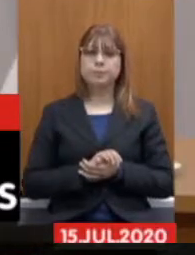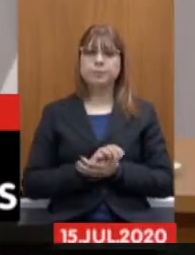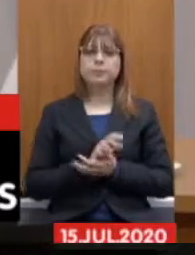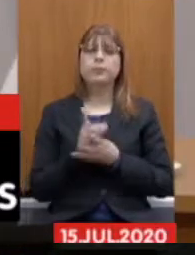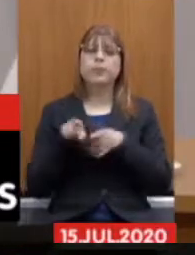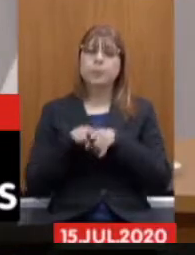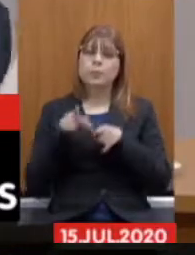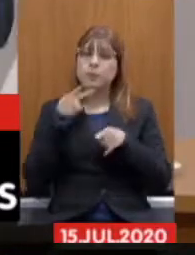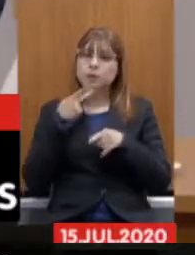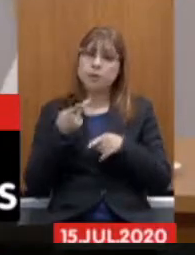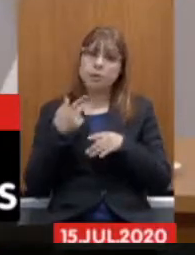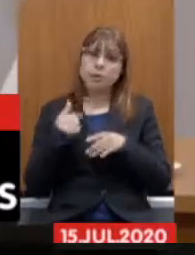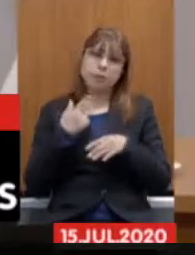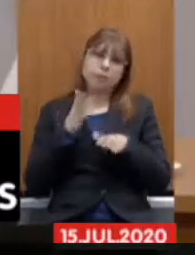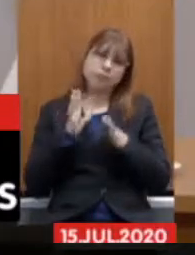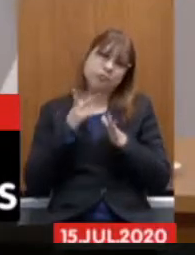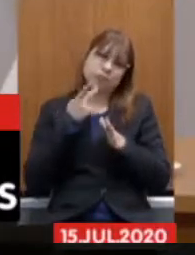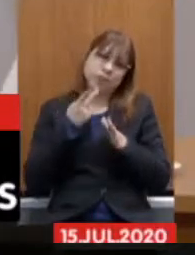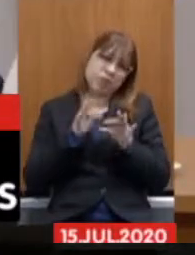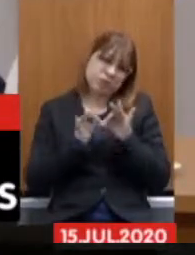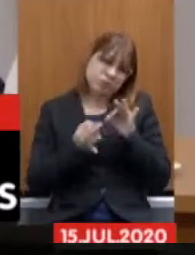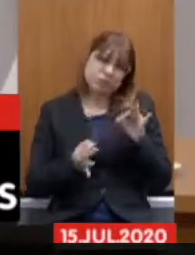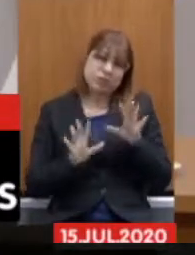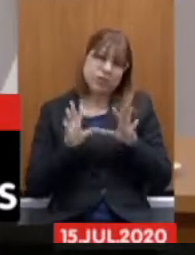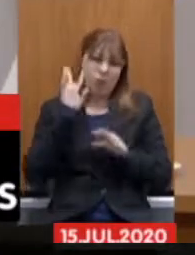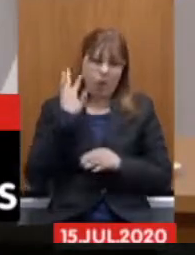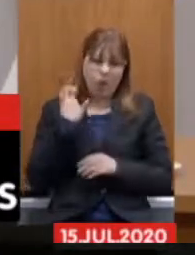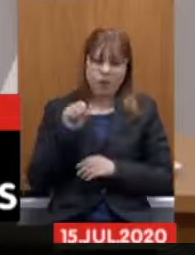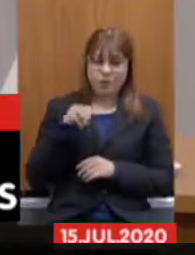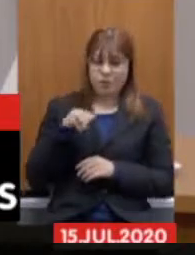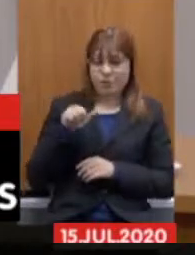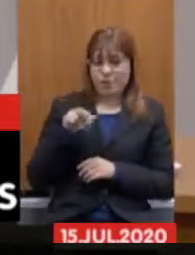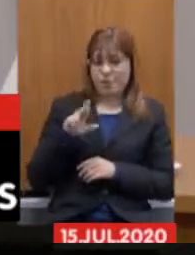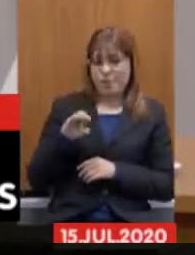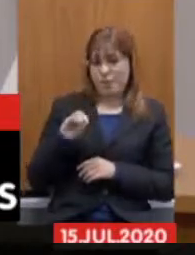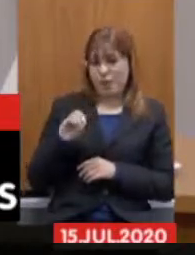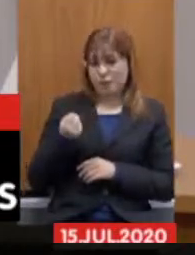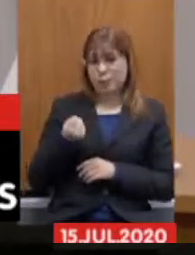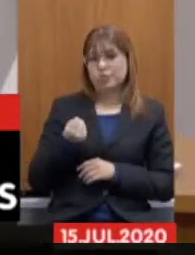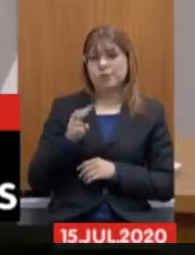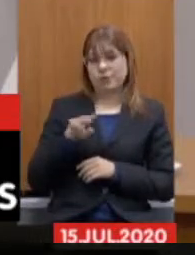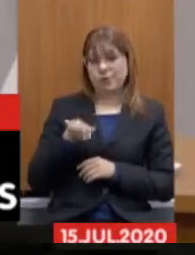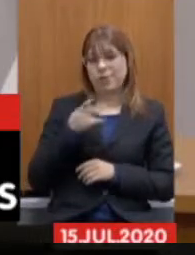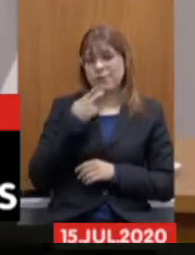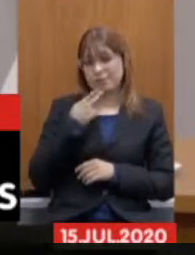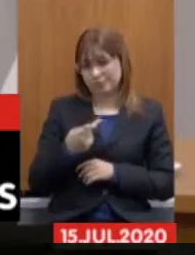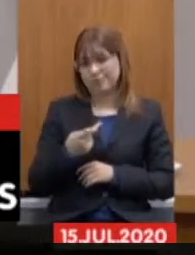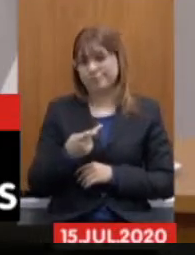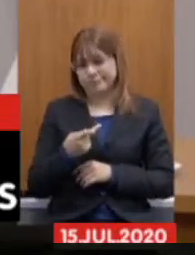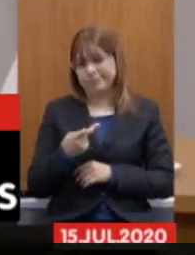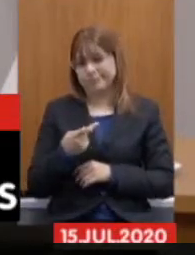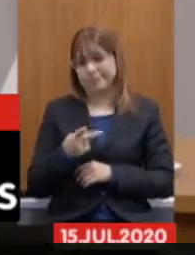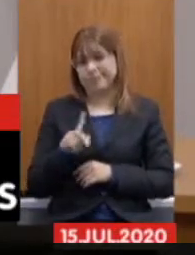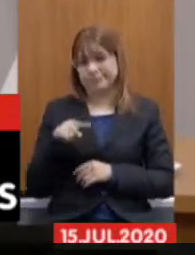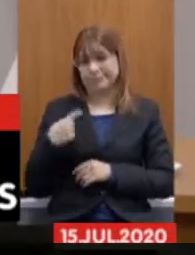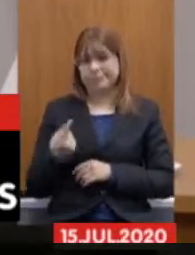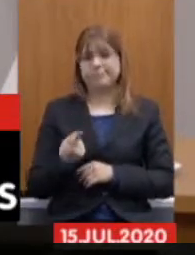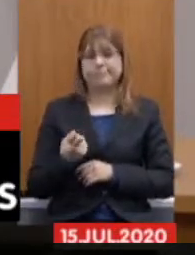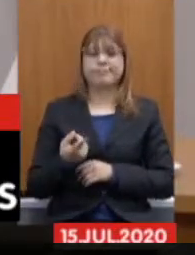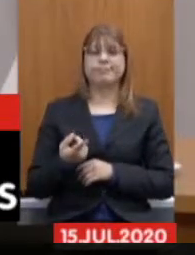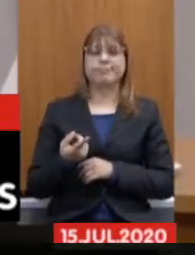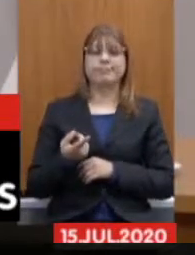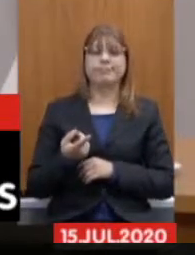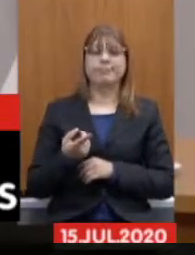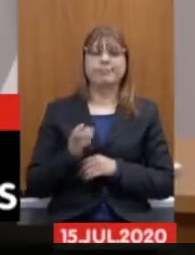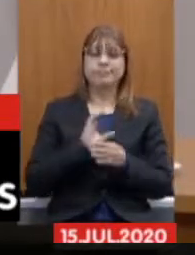não vou me entrar eu penso que o marcos vai dizer muito bem aqui sobre a questão da contribuição previdenciária